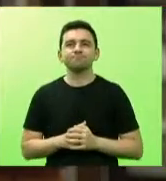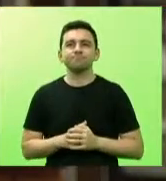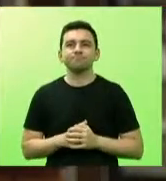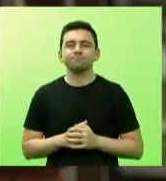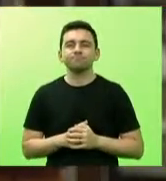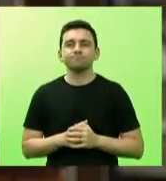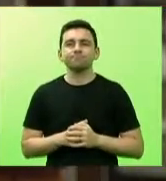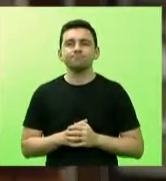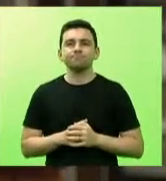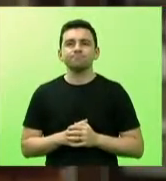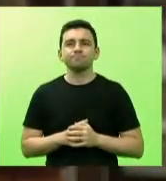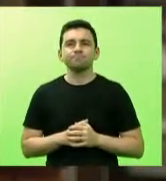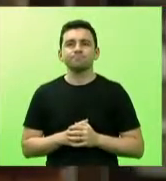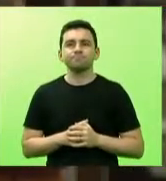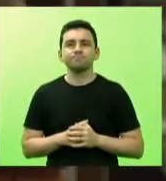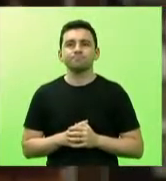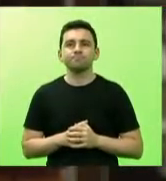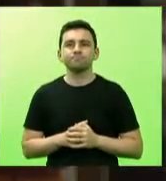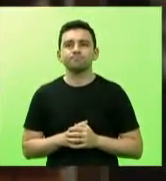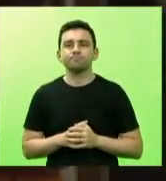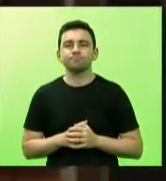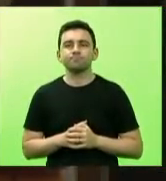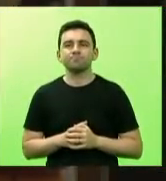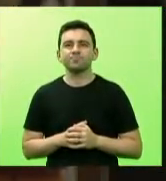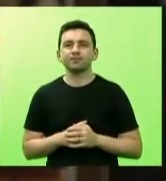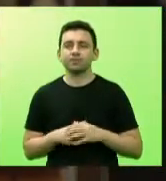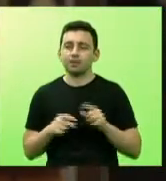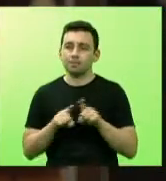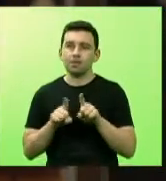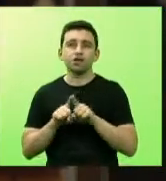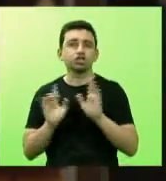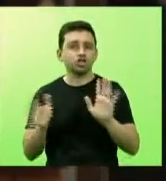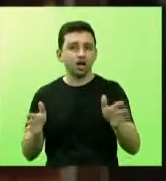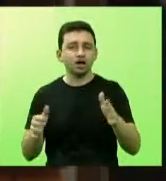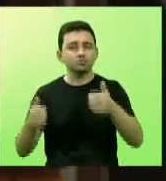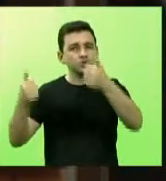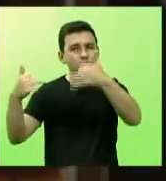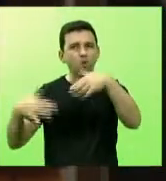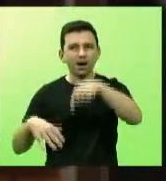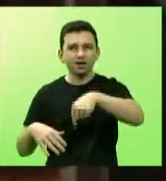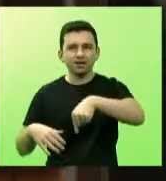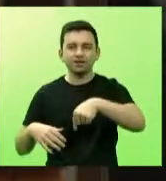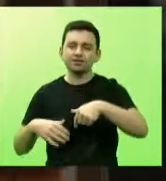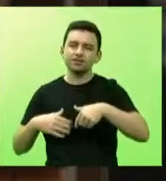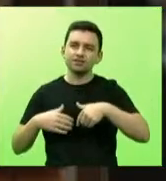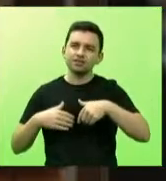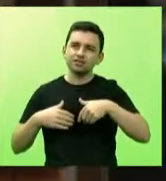Também foi dito aqui que a gente não deve se deixar se conduzir